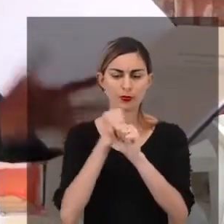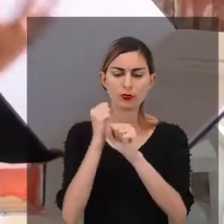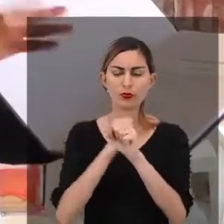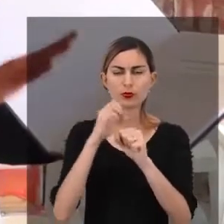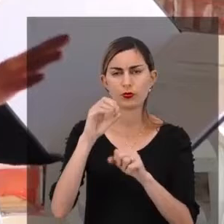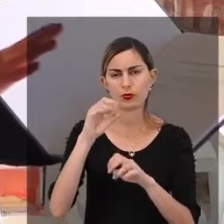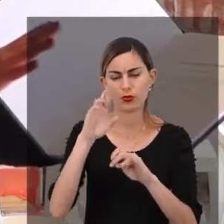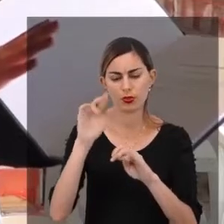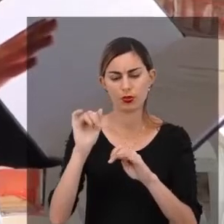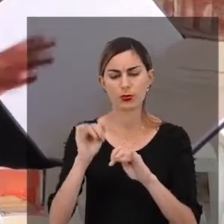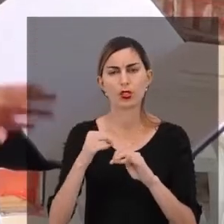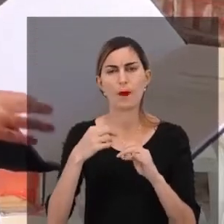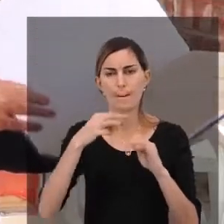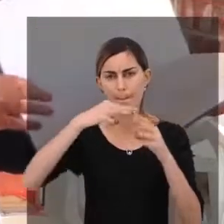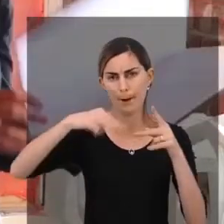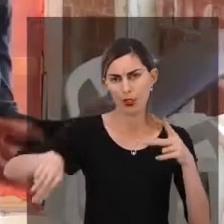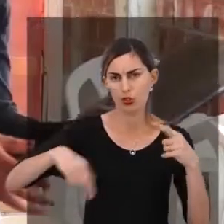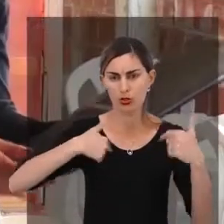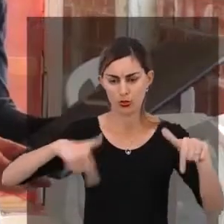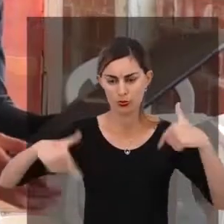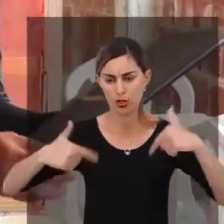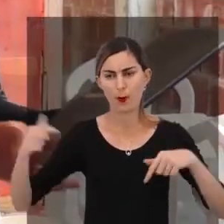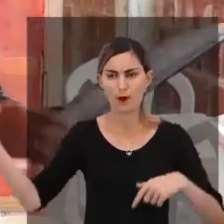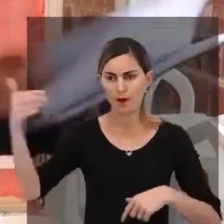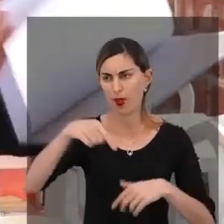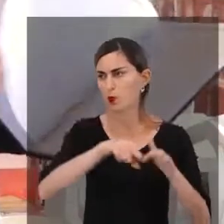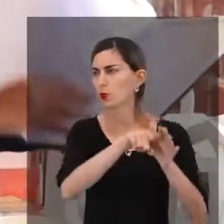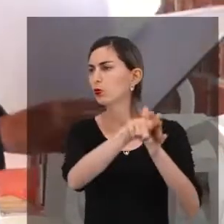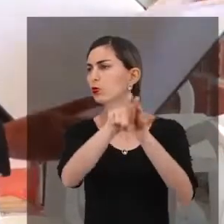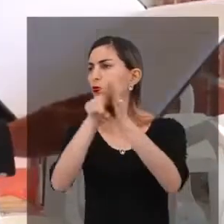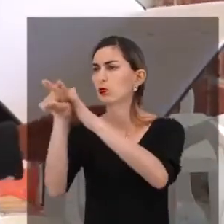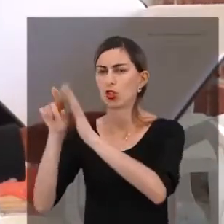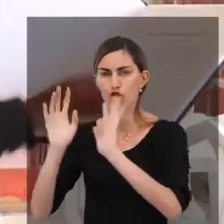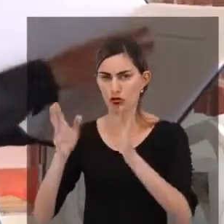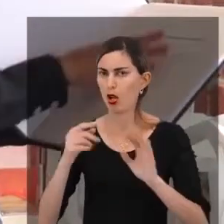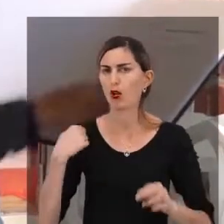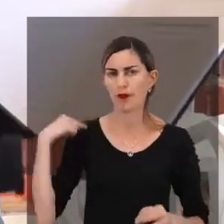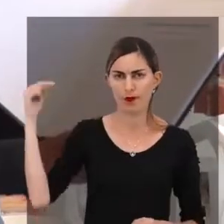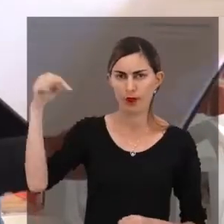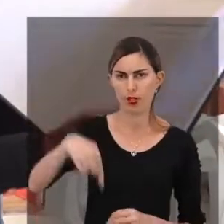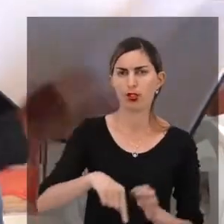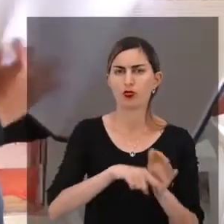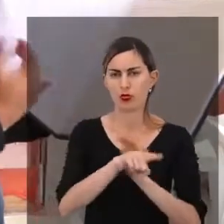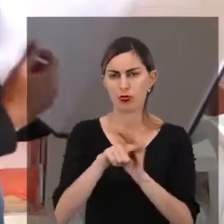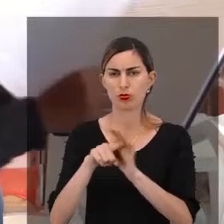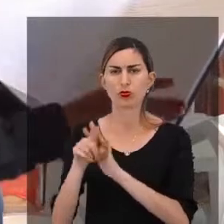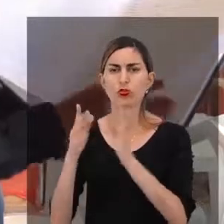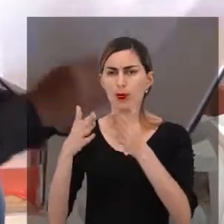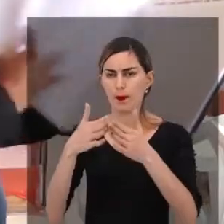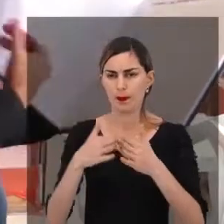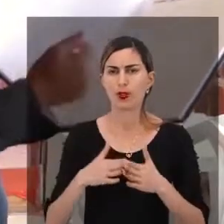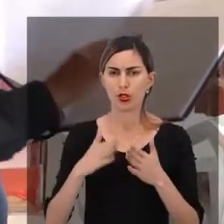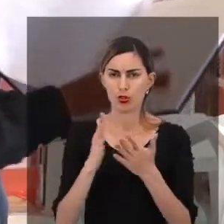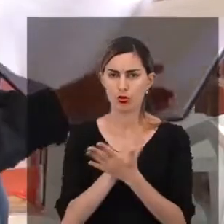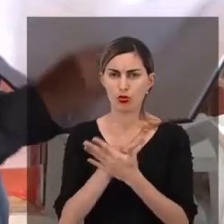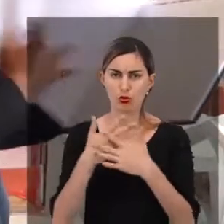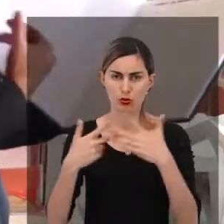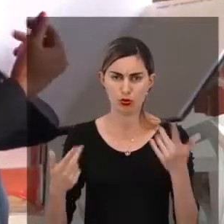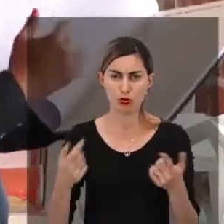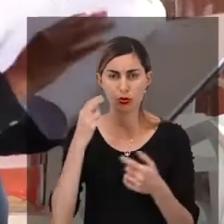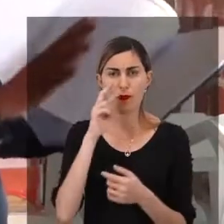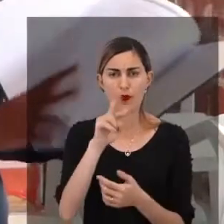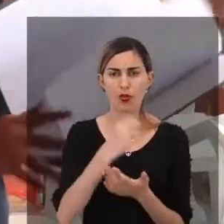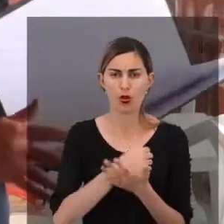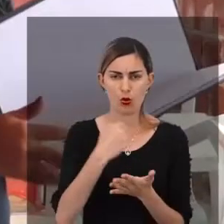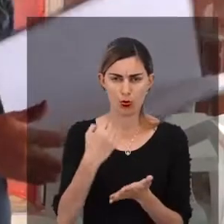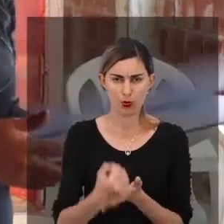obra, o fiscal do Ministério do Trabalho vem na obra. Aqui a gente já passou pela primeira vistoria. Né? E ele pediu algumas